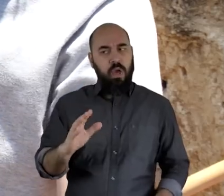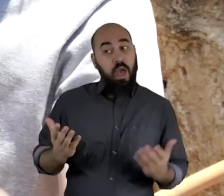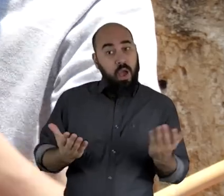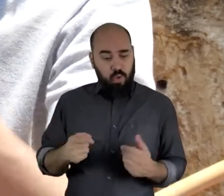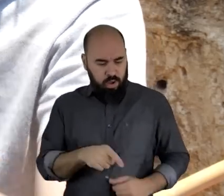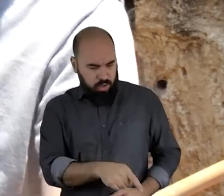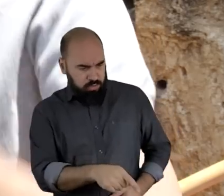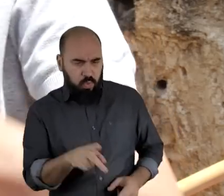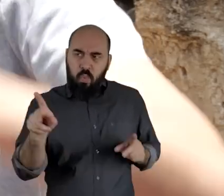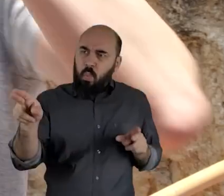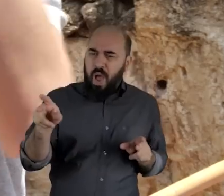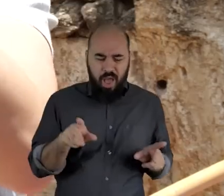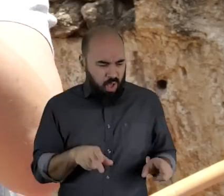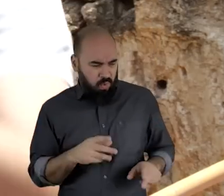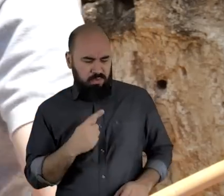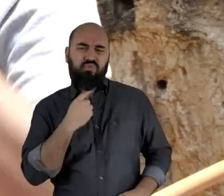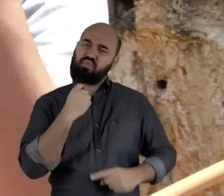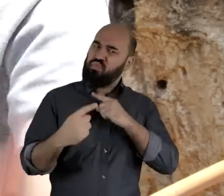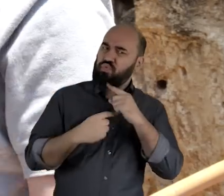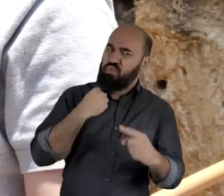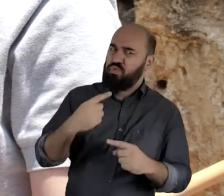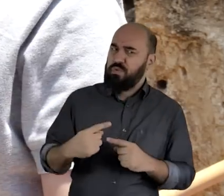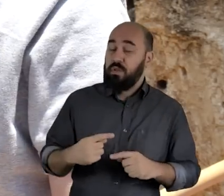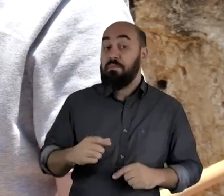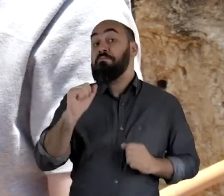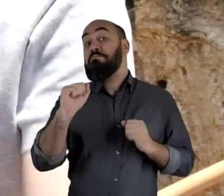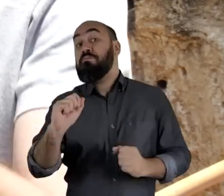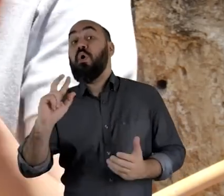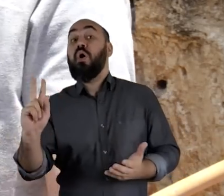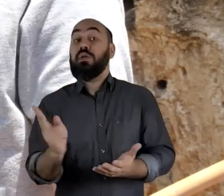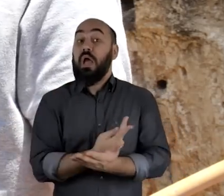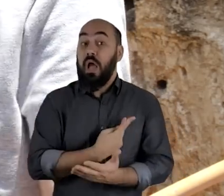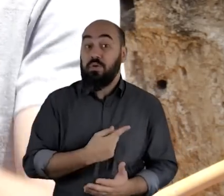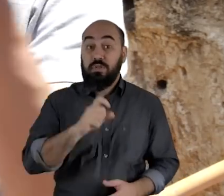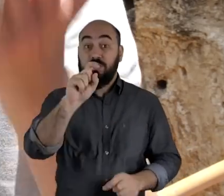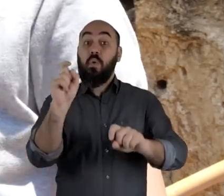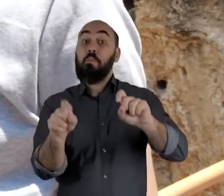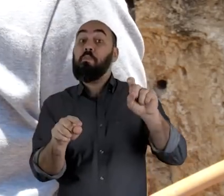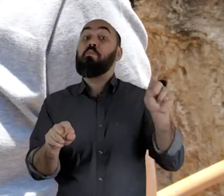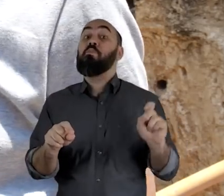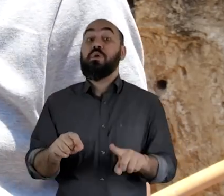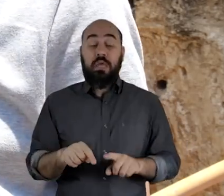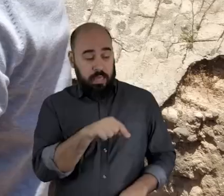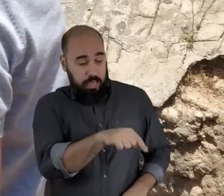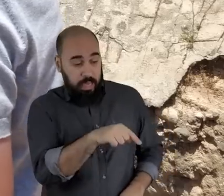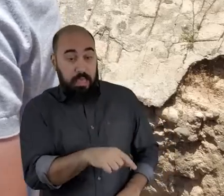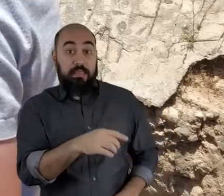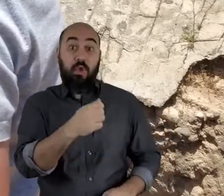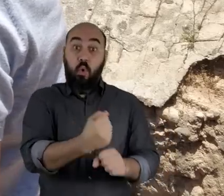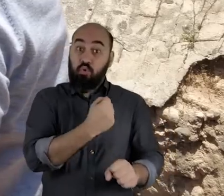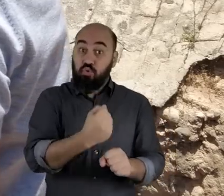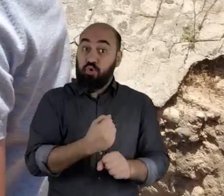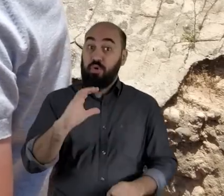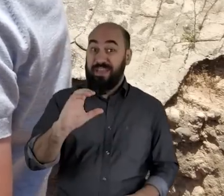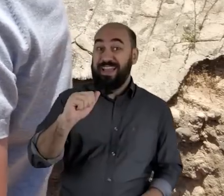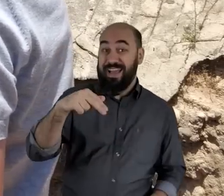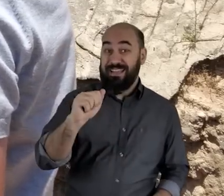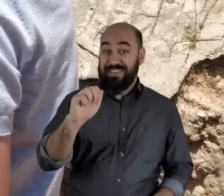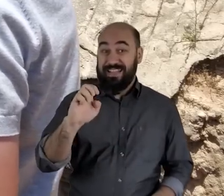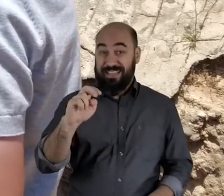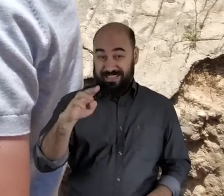Talvez era cananeu e depois foi reconstruído no período israelita. Vamos ter que checar isso em próximas escavações. Ou seja, a arqueologia